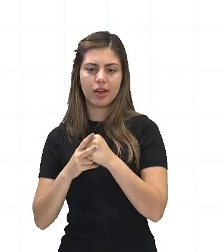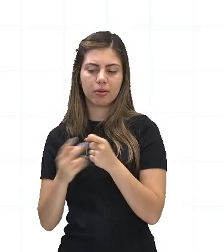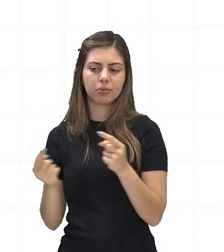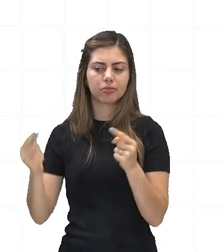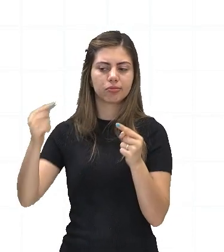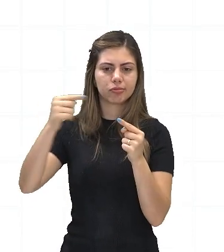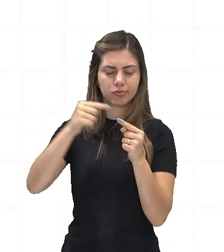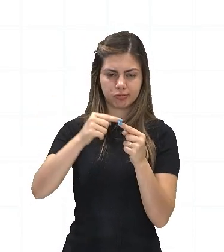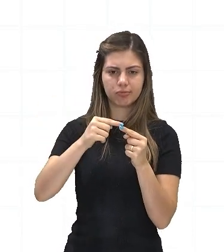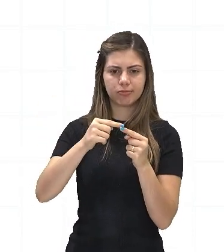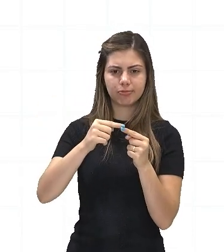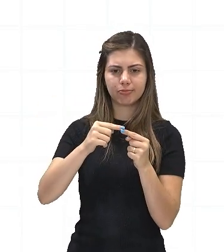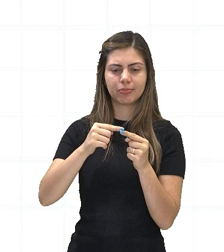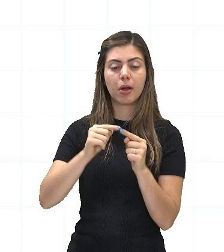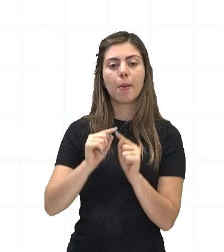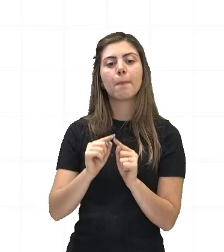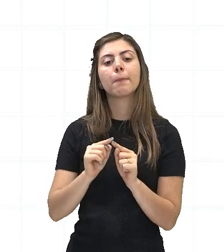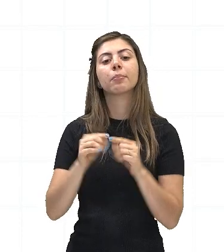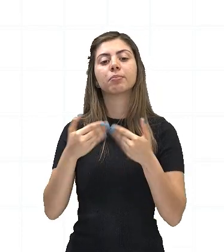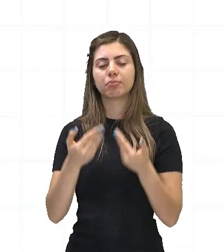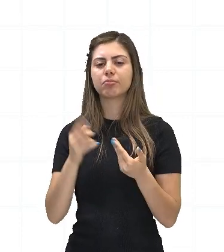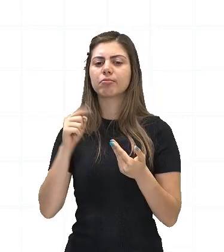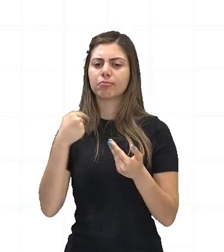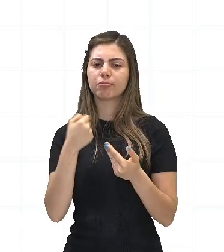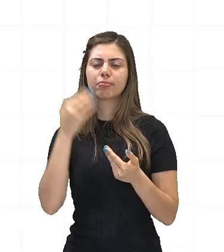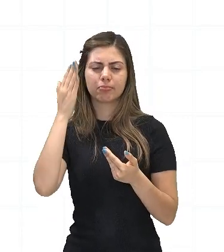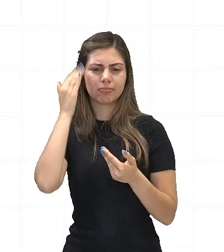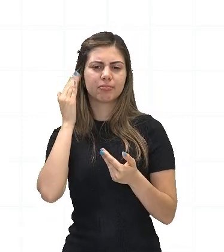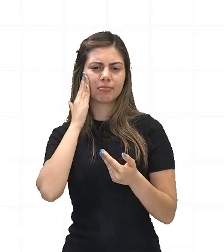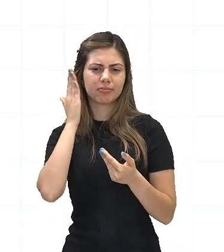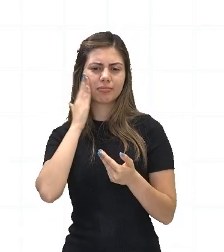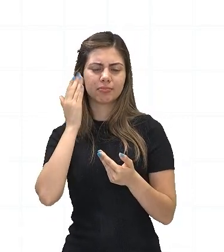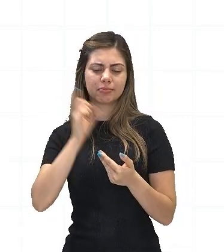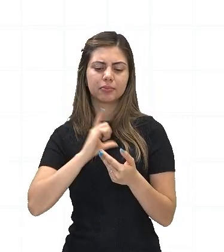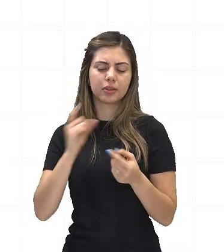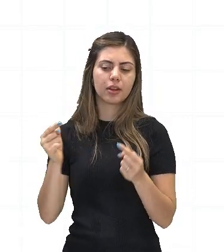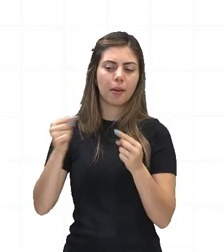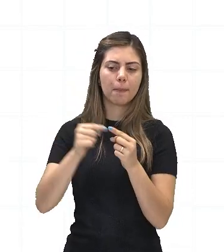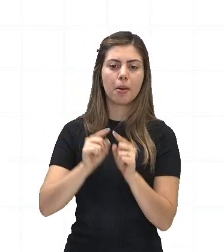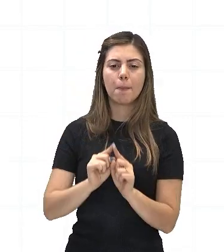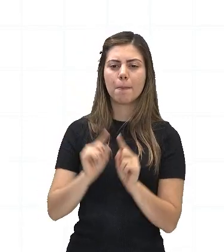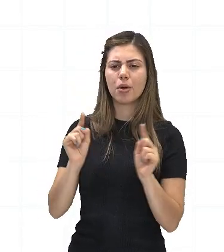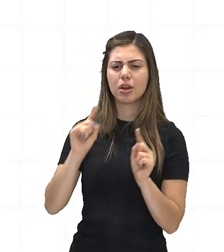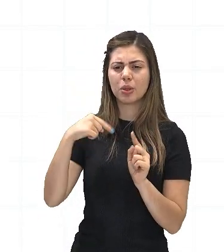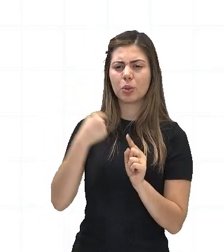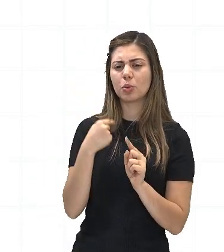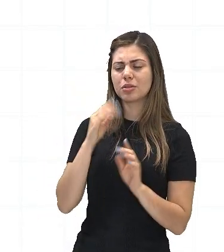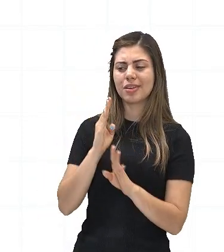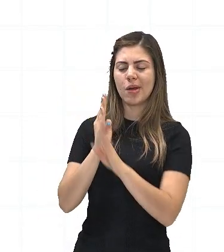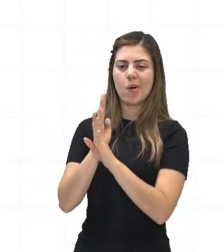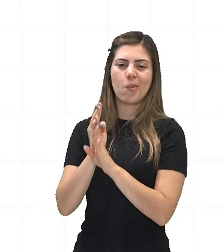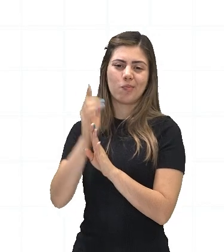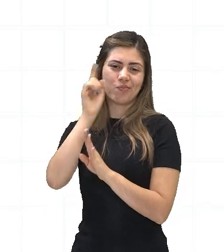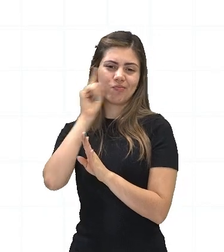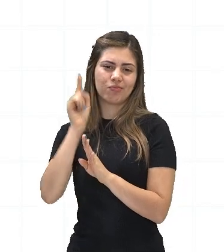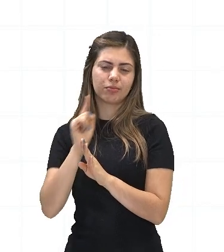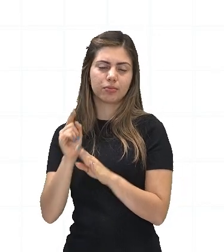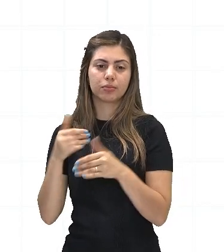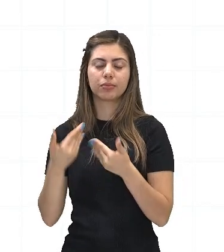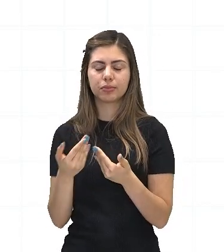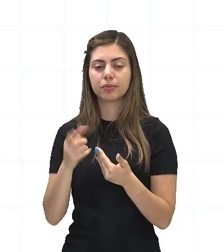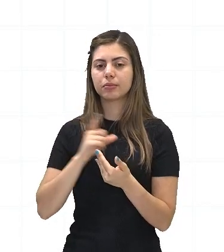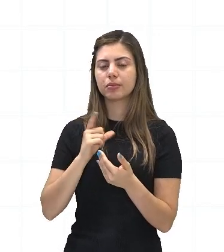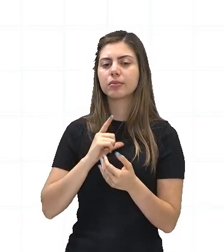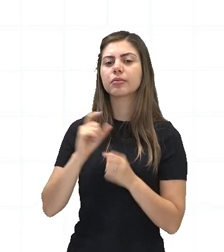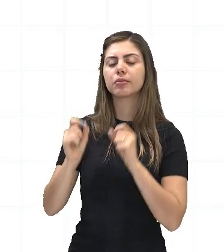se referindo a algum agente, mas eu não consigo determiná-lo. Existe o sujeito, mas eu não